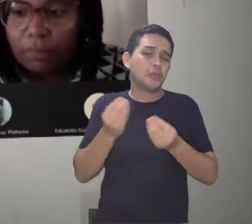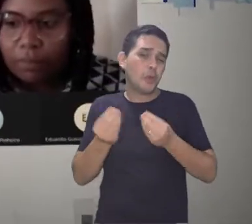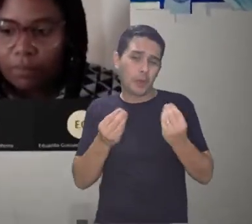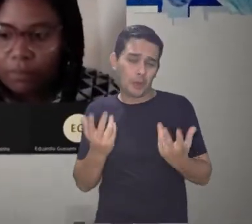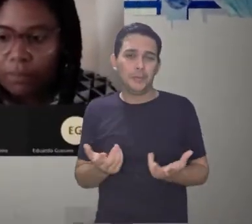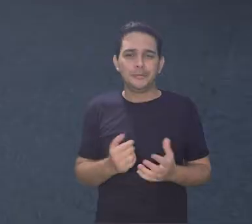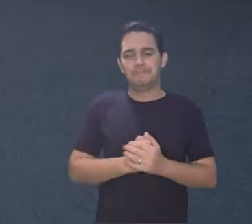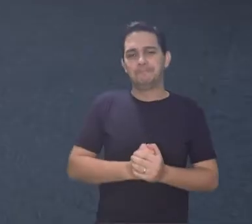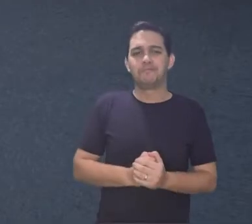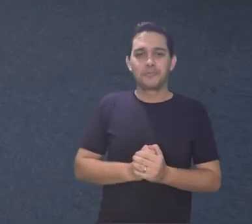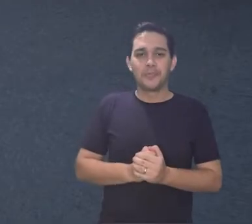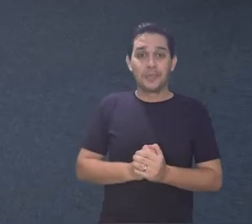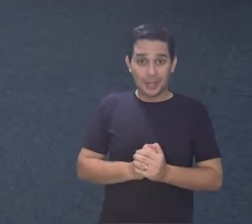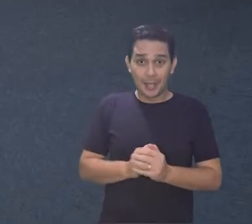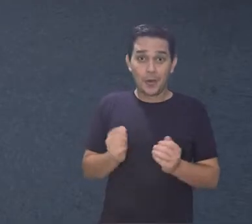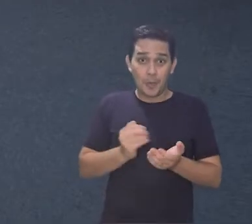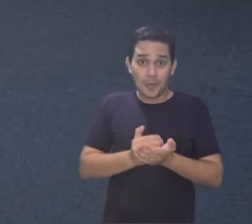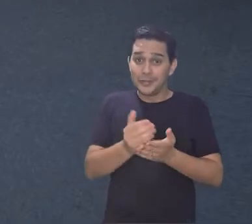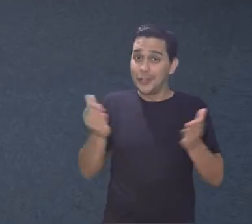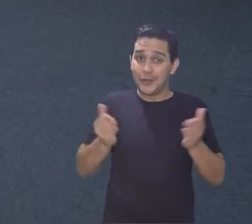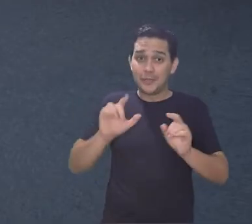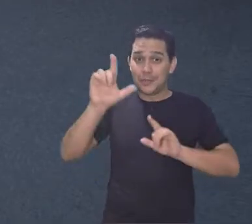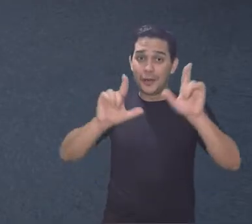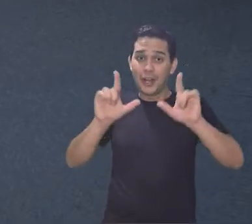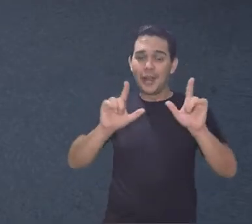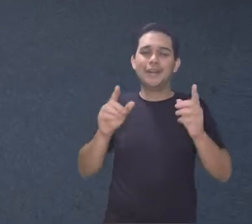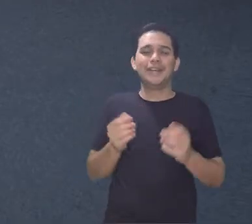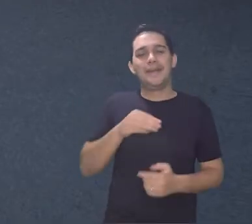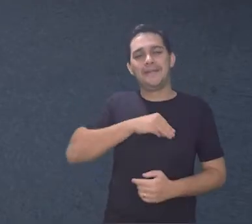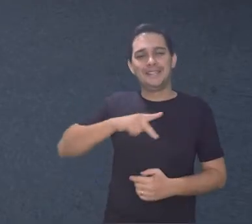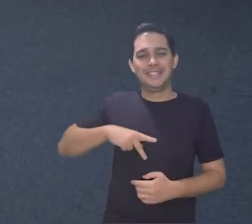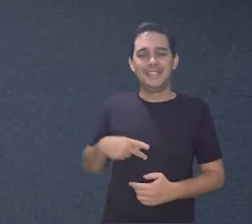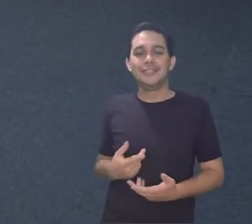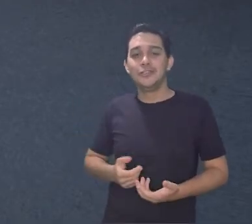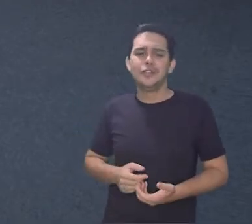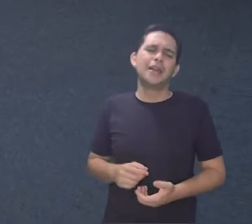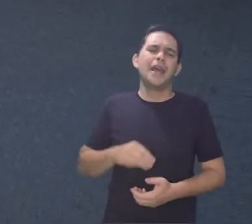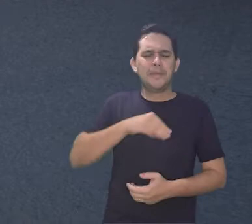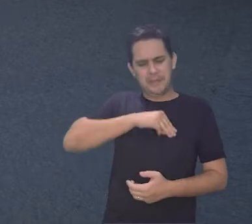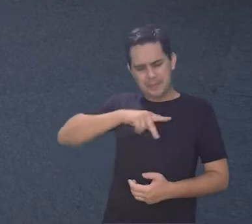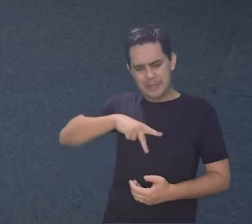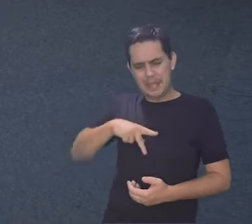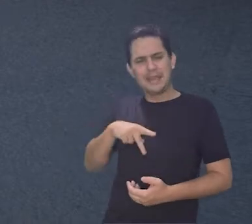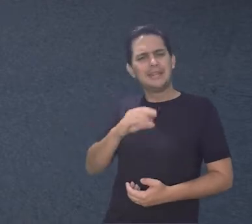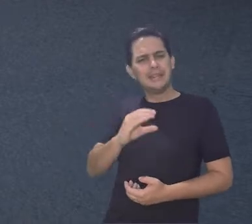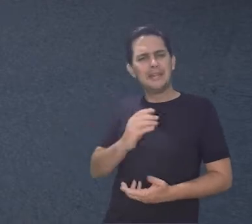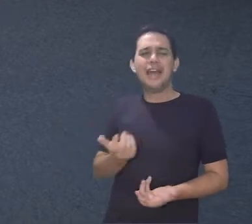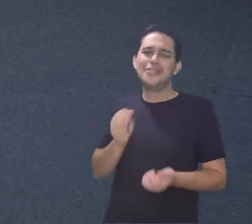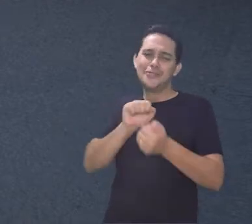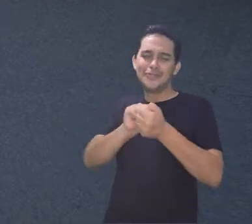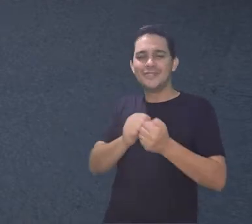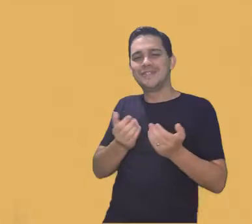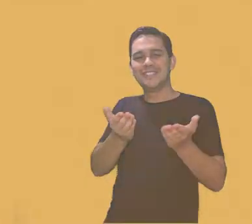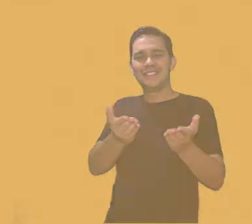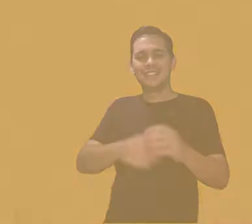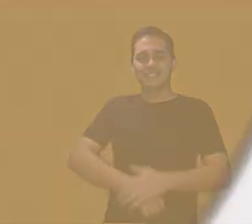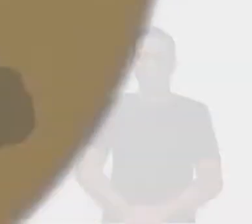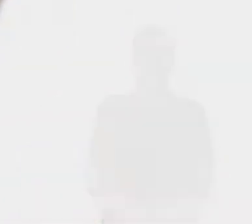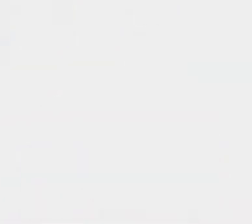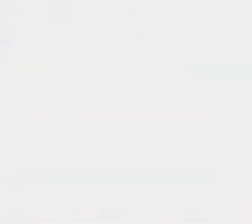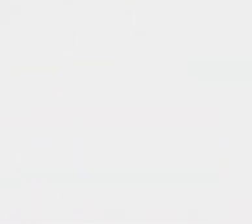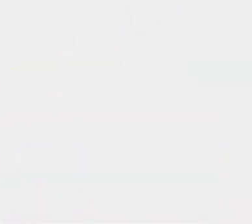instituição. Está no ar para todo o Brasil, MP Cidadão. É o Ministério Público mais perto de você.